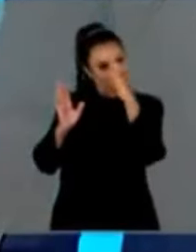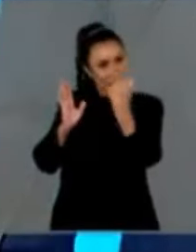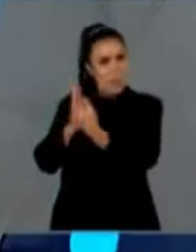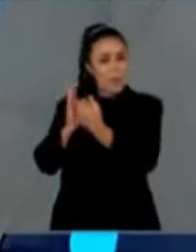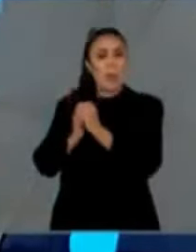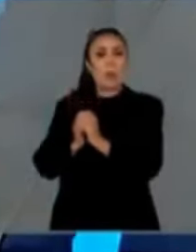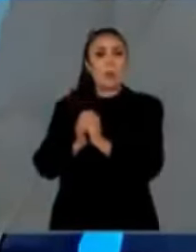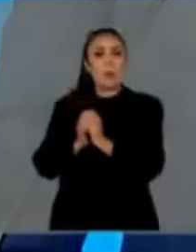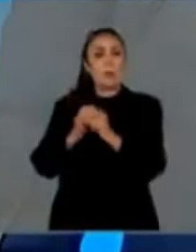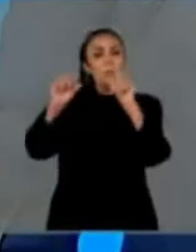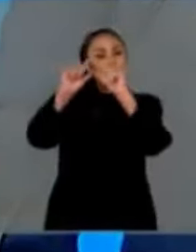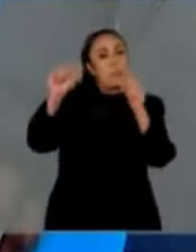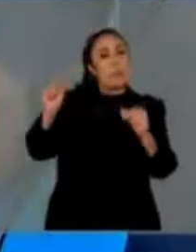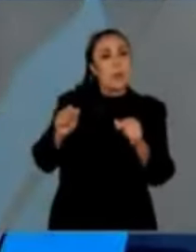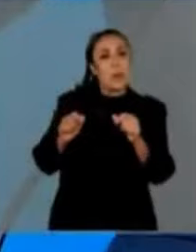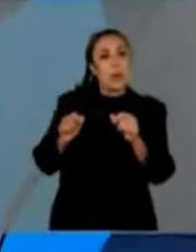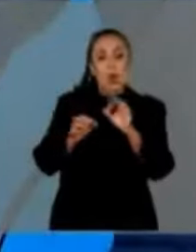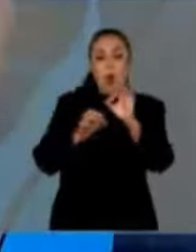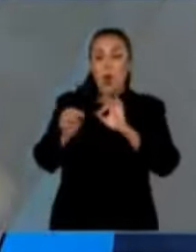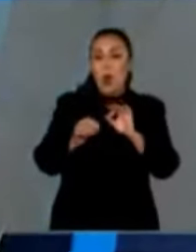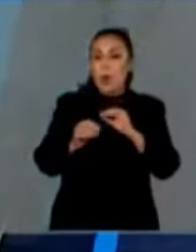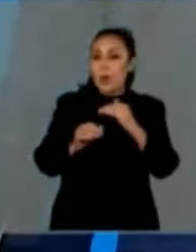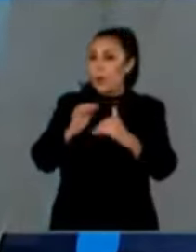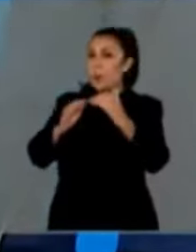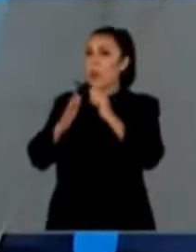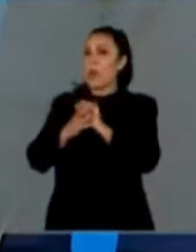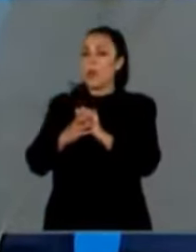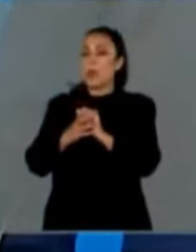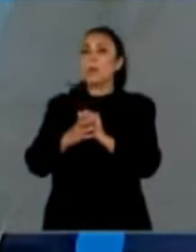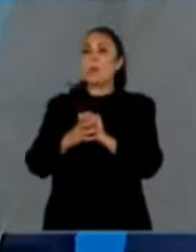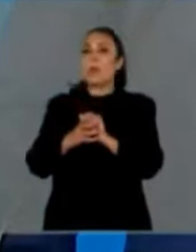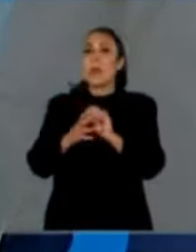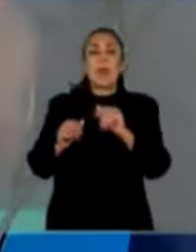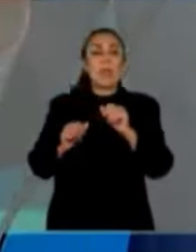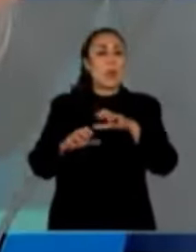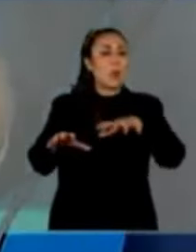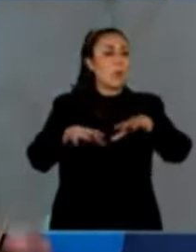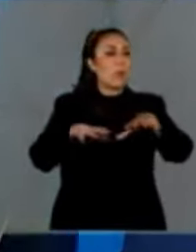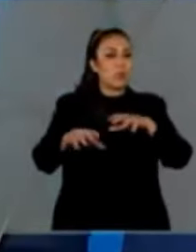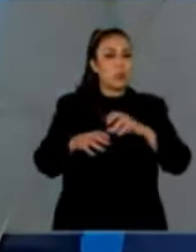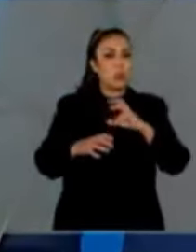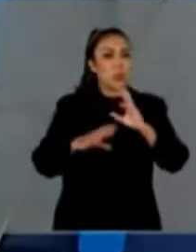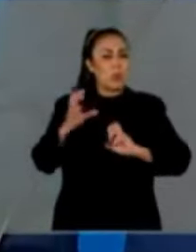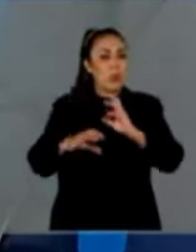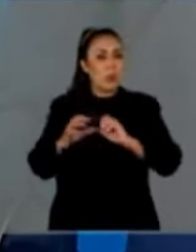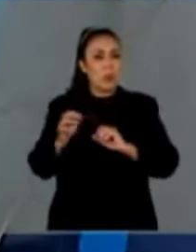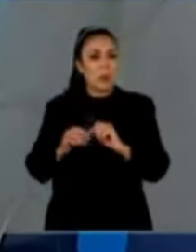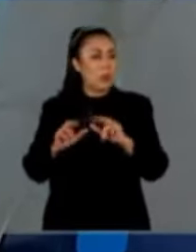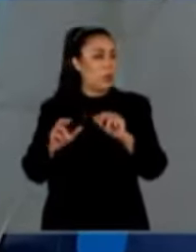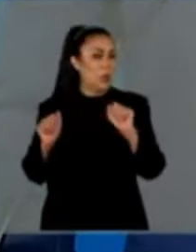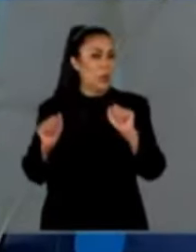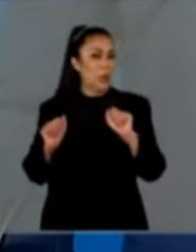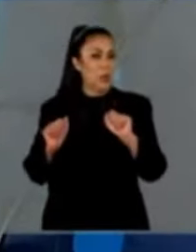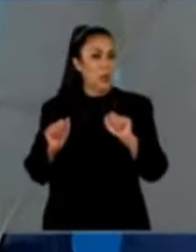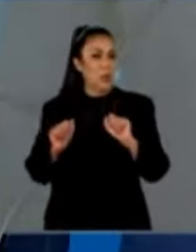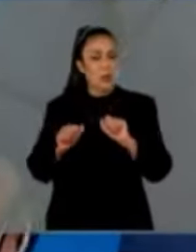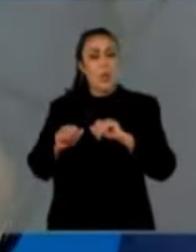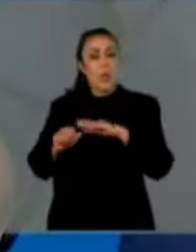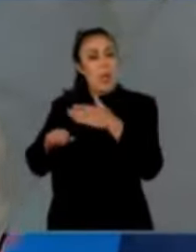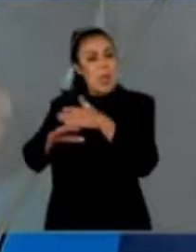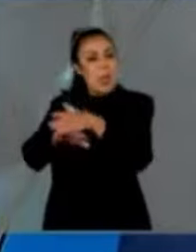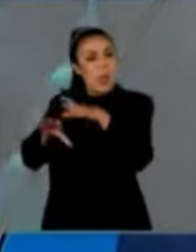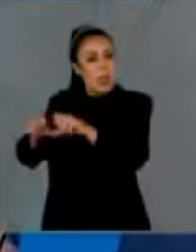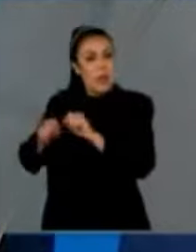Brasil ordem e progresso ter Progresso com ordem não com desordem não com invasão não com invasão isso não é